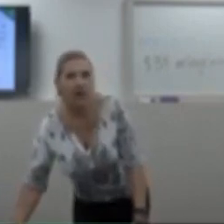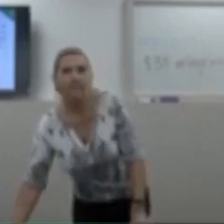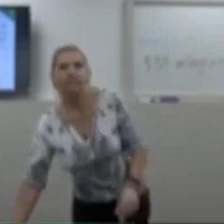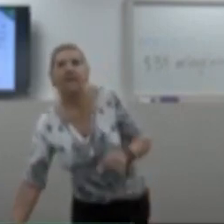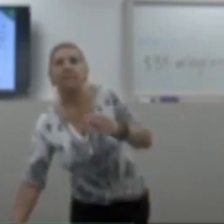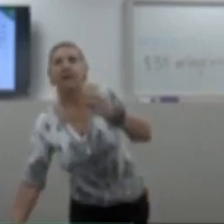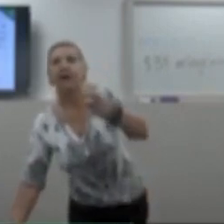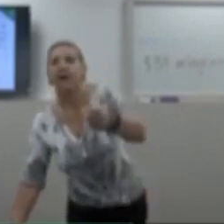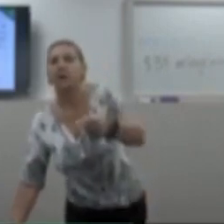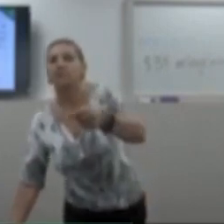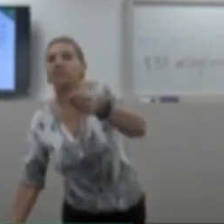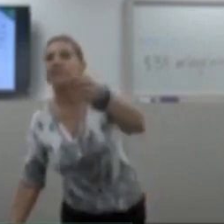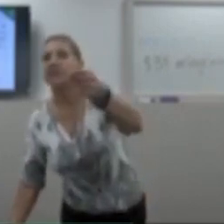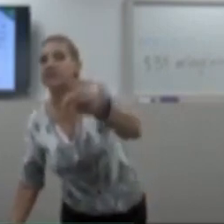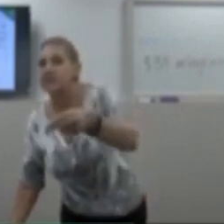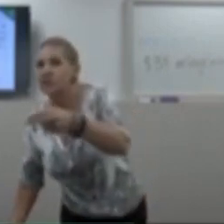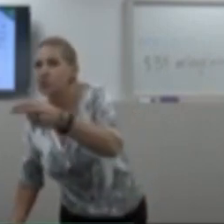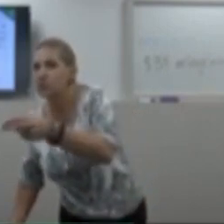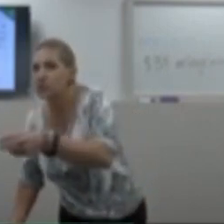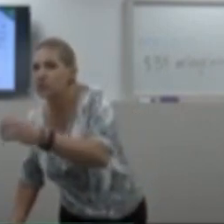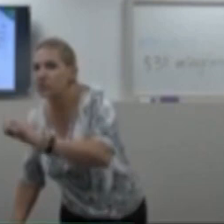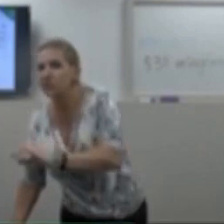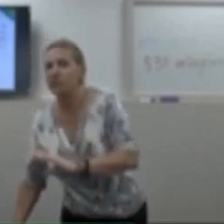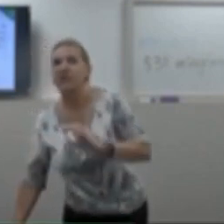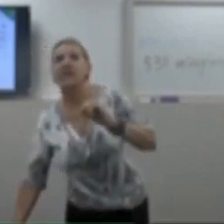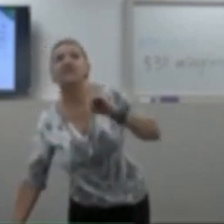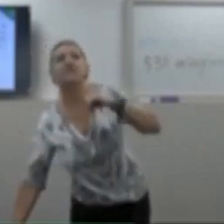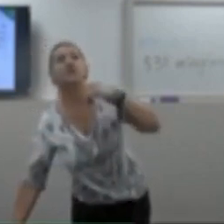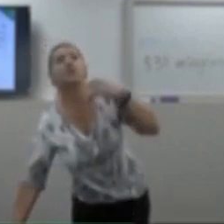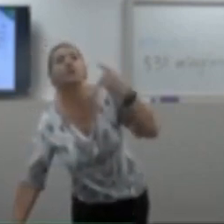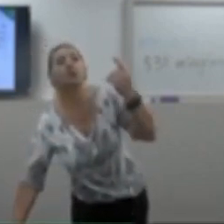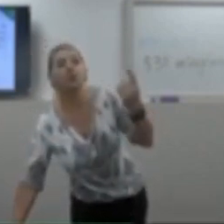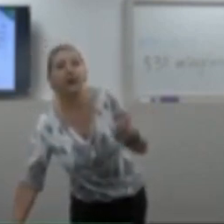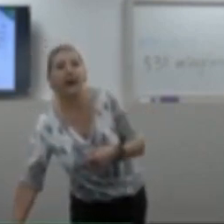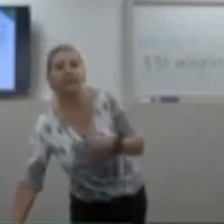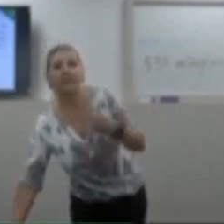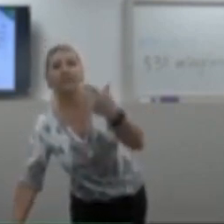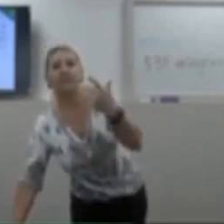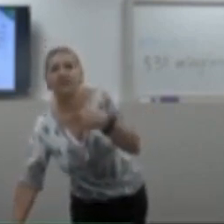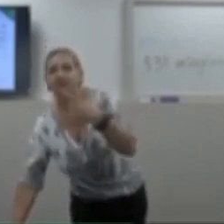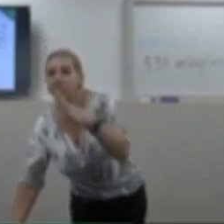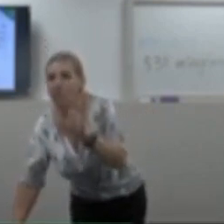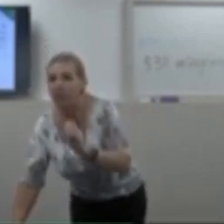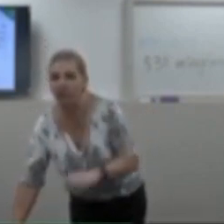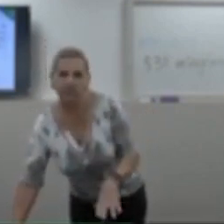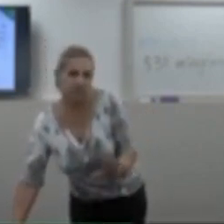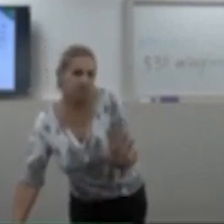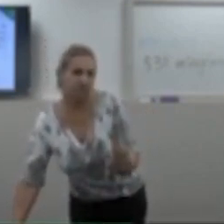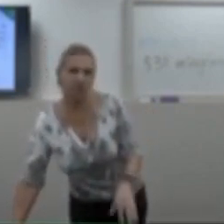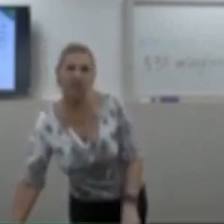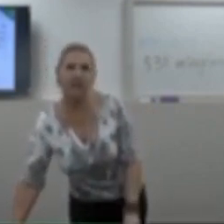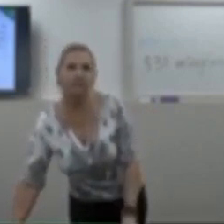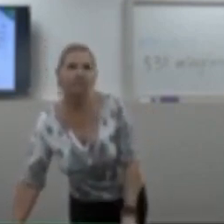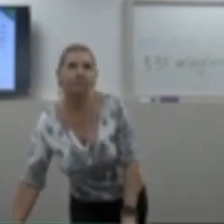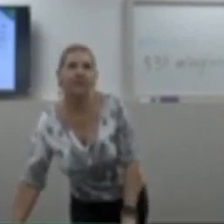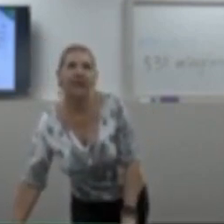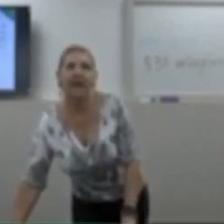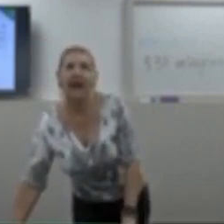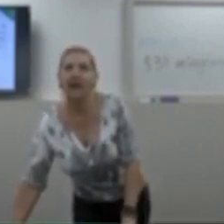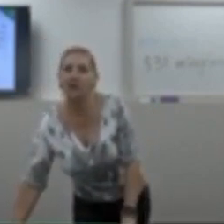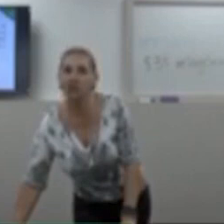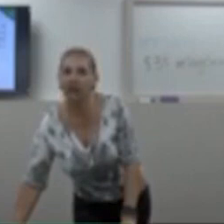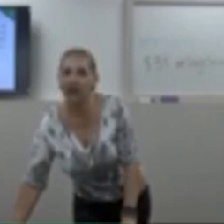fazer. Primeiro você faz isso, e em segundo lugar você acrescenta os ovos. Não